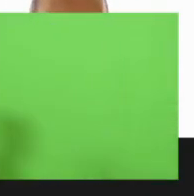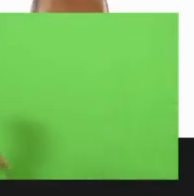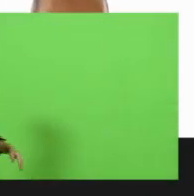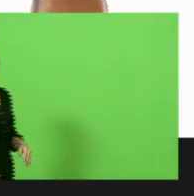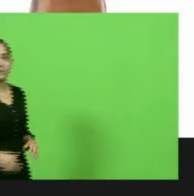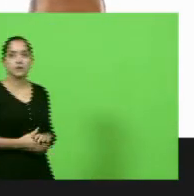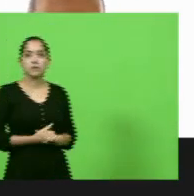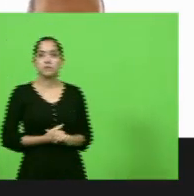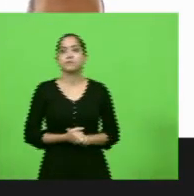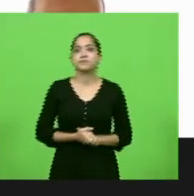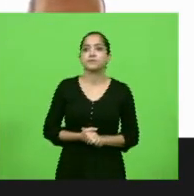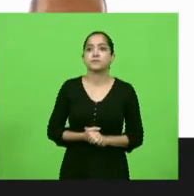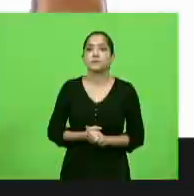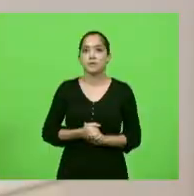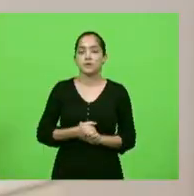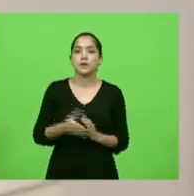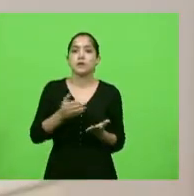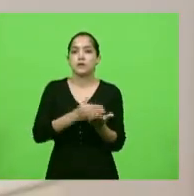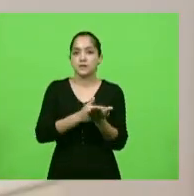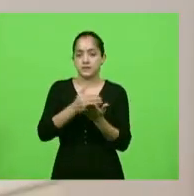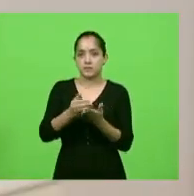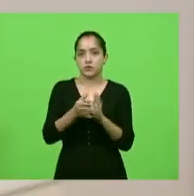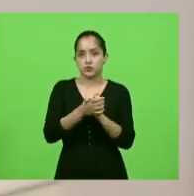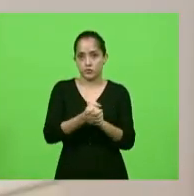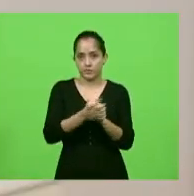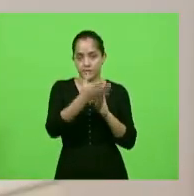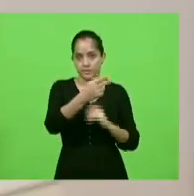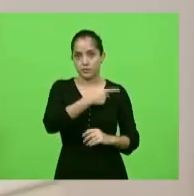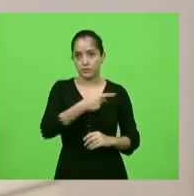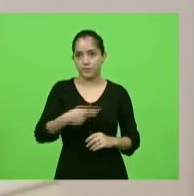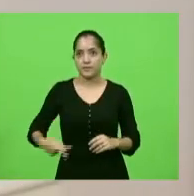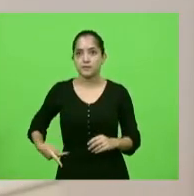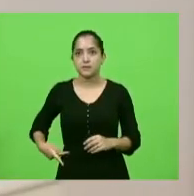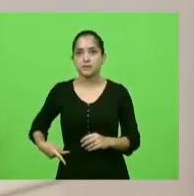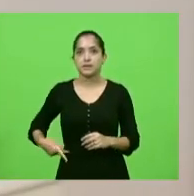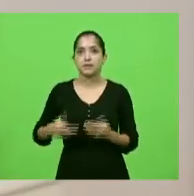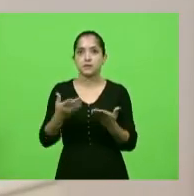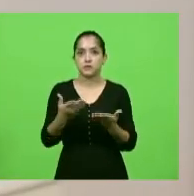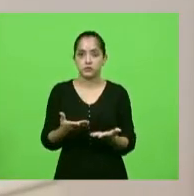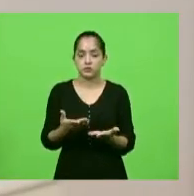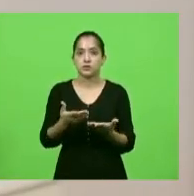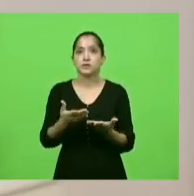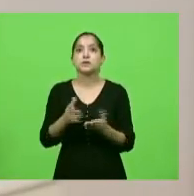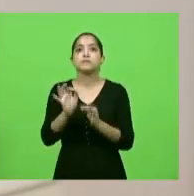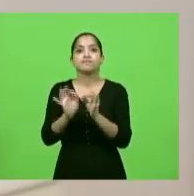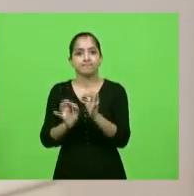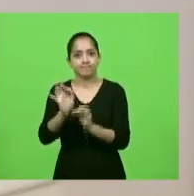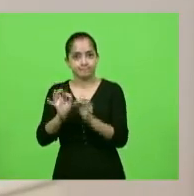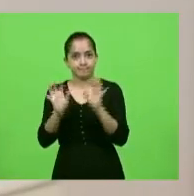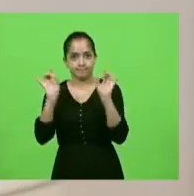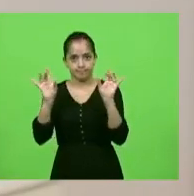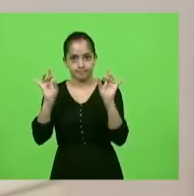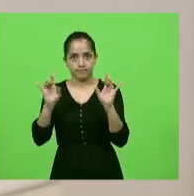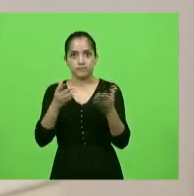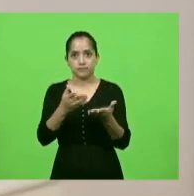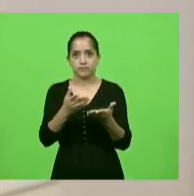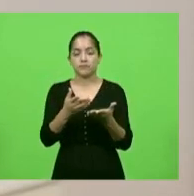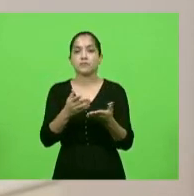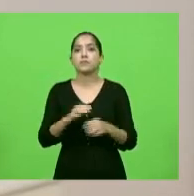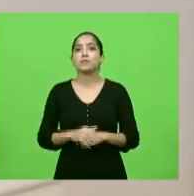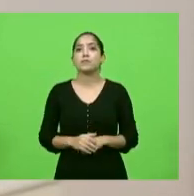todos. Inicialmente, eu cumprimento o presidente deste Tribunal Especial de Julgamento, desembargador Ricardo